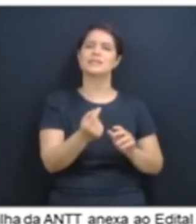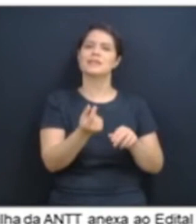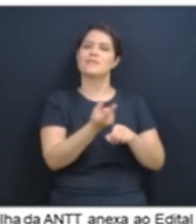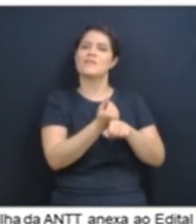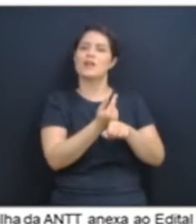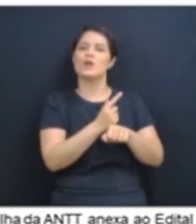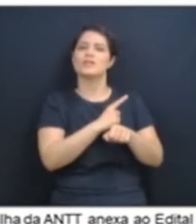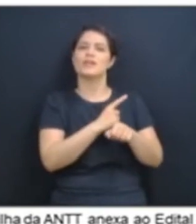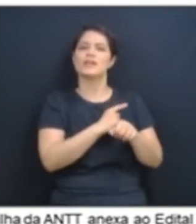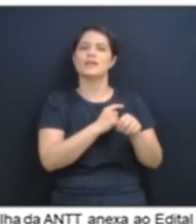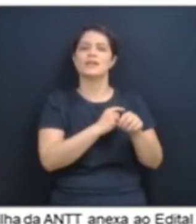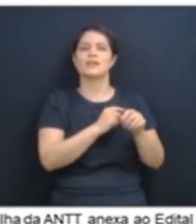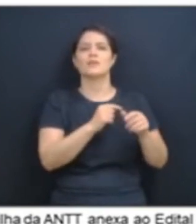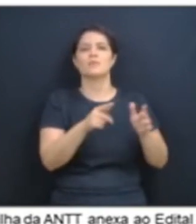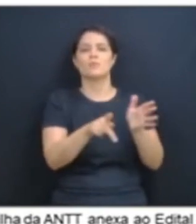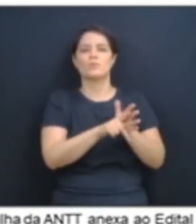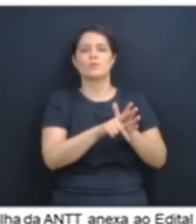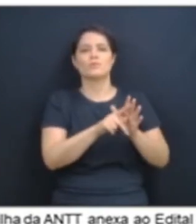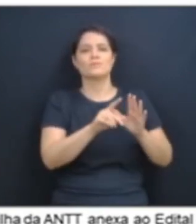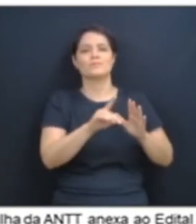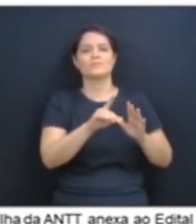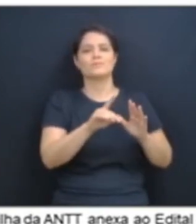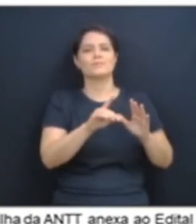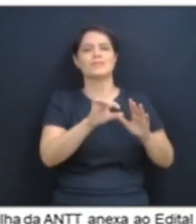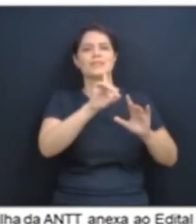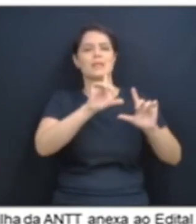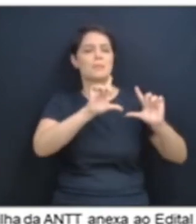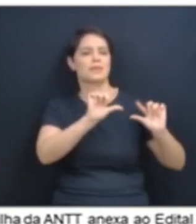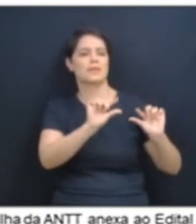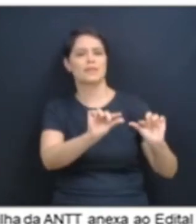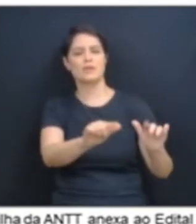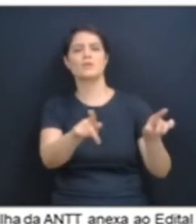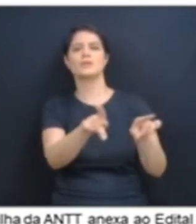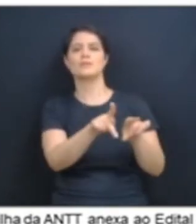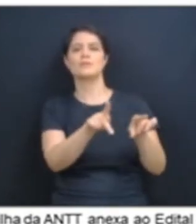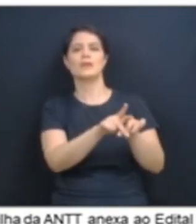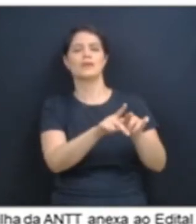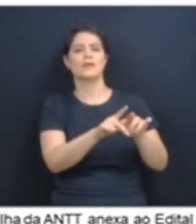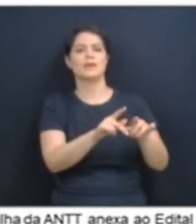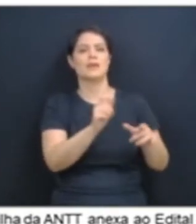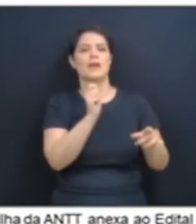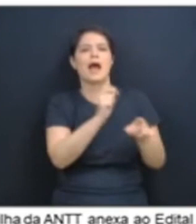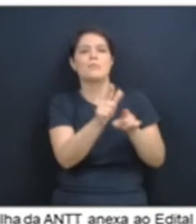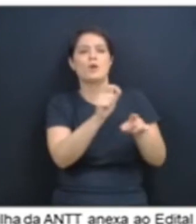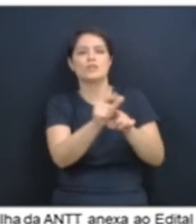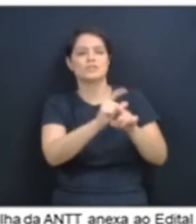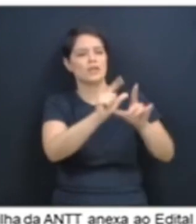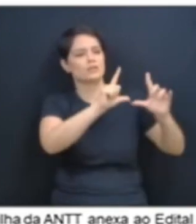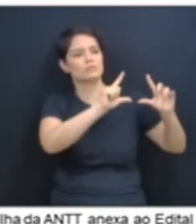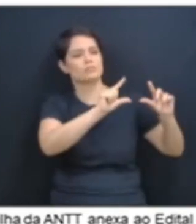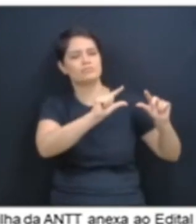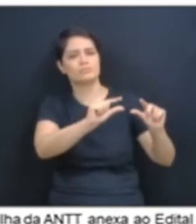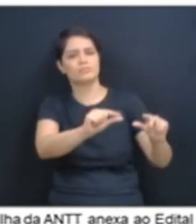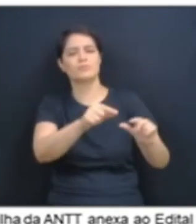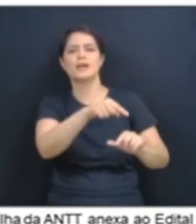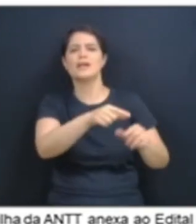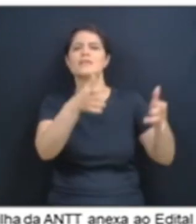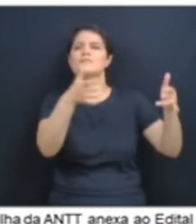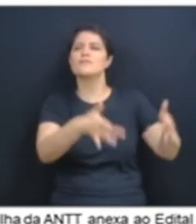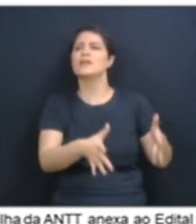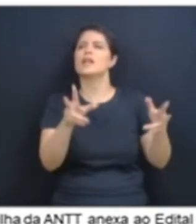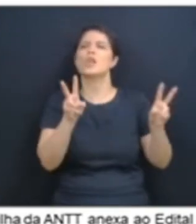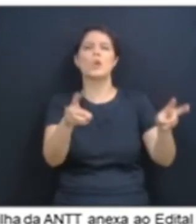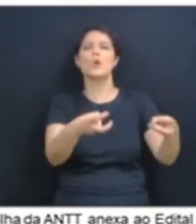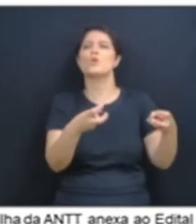empresa, chega a 42 milhões de reais por mês de lucro. O que significa isso? Só para você ter uma ideia, deputado